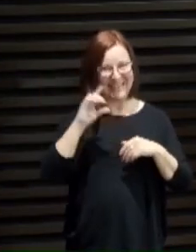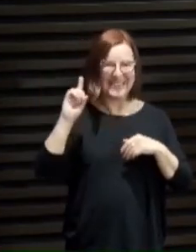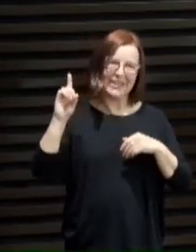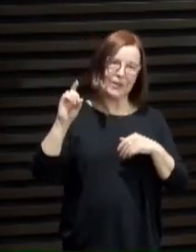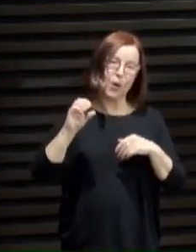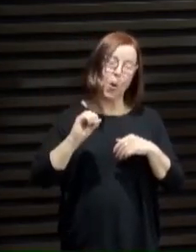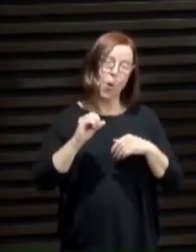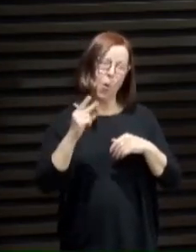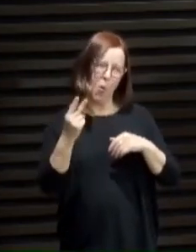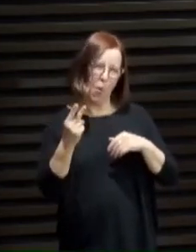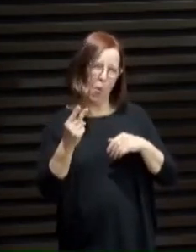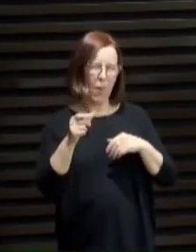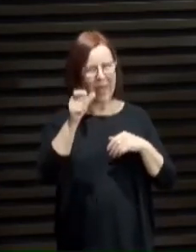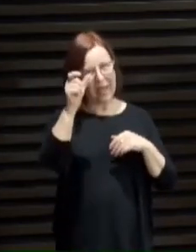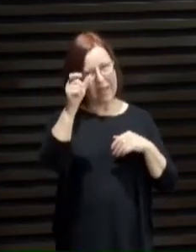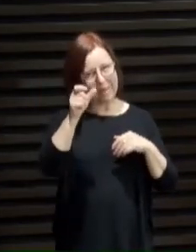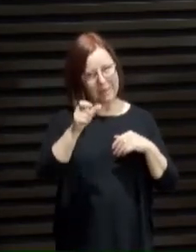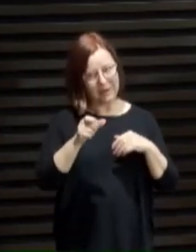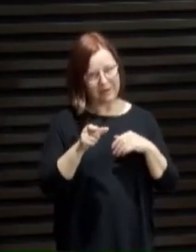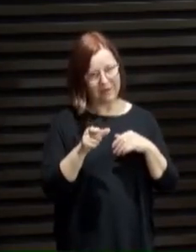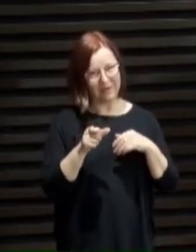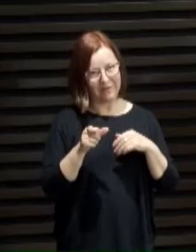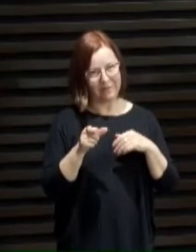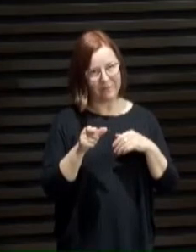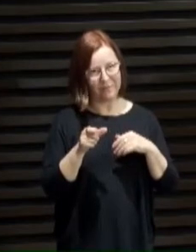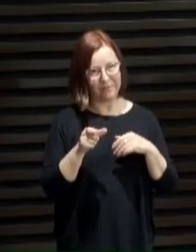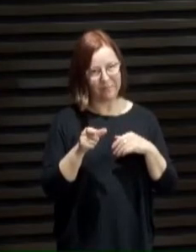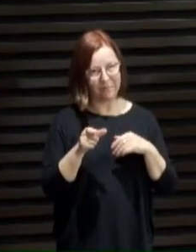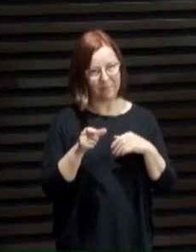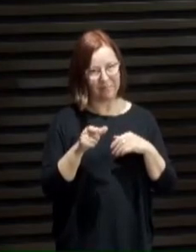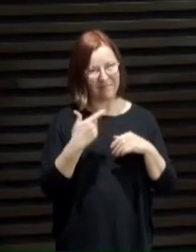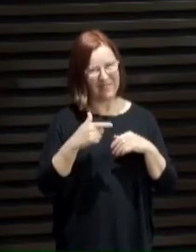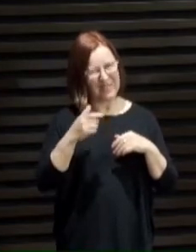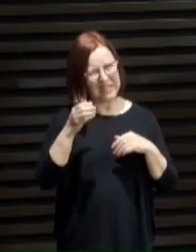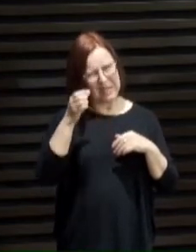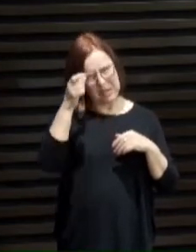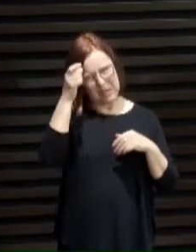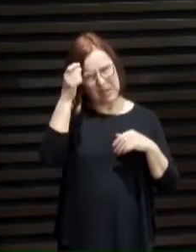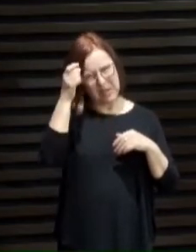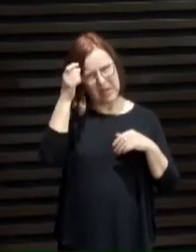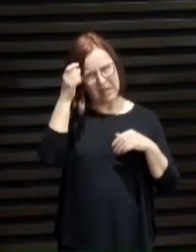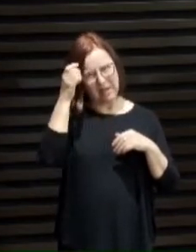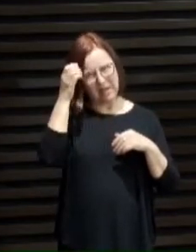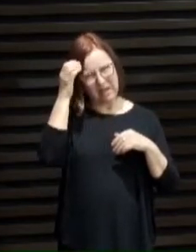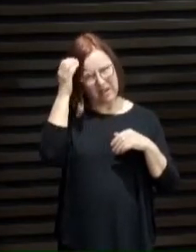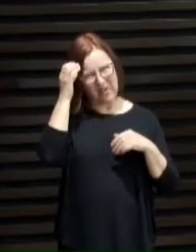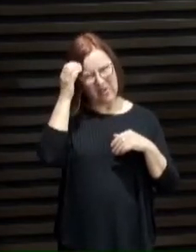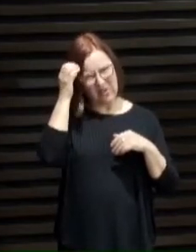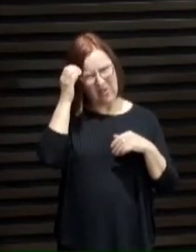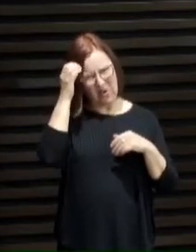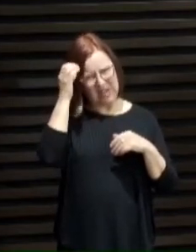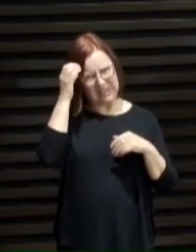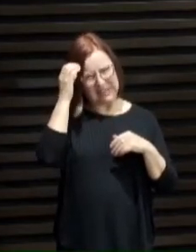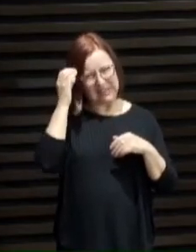ou aquele que não tem consciência do tamanho, da vileza do seu